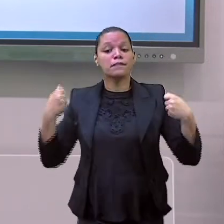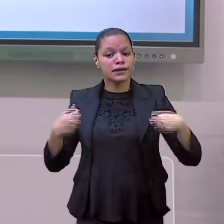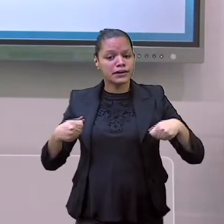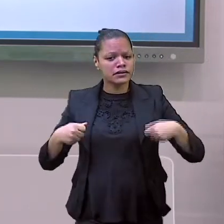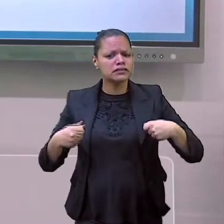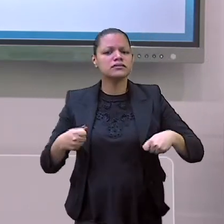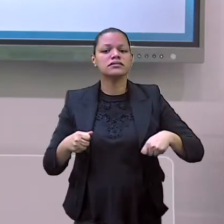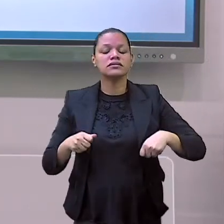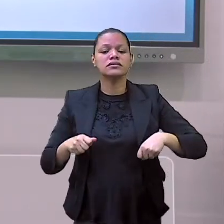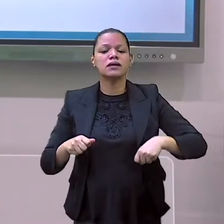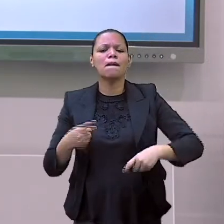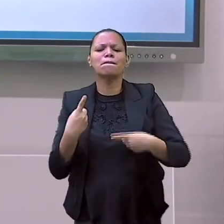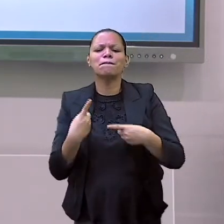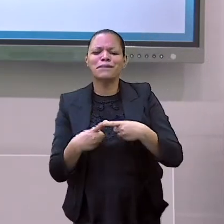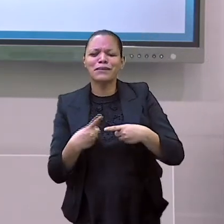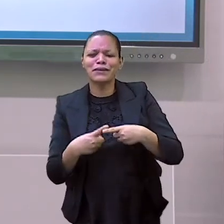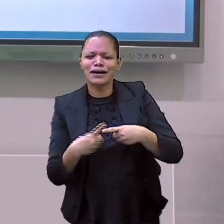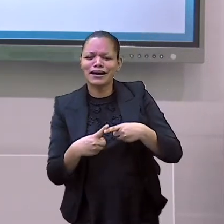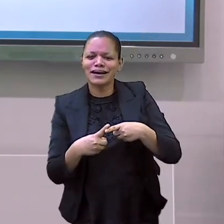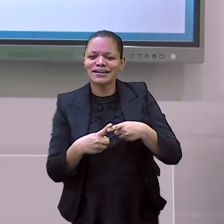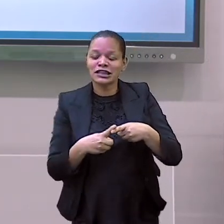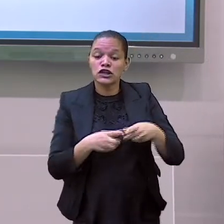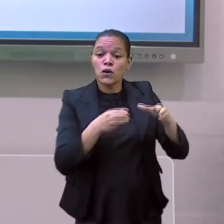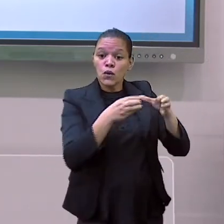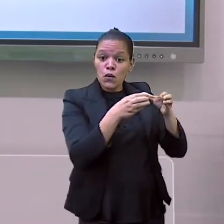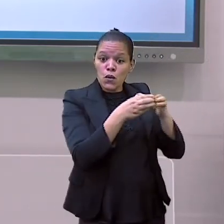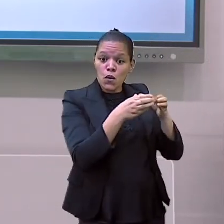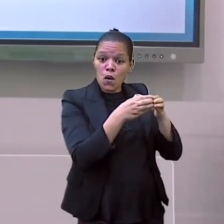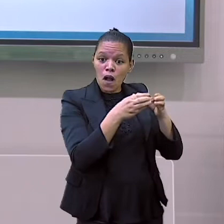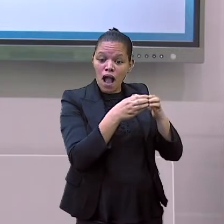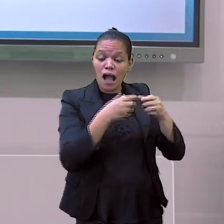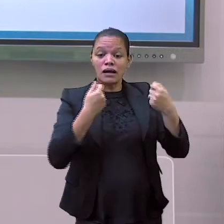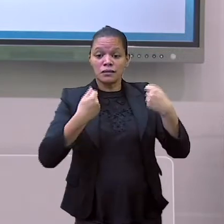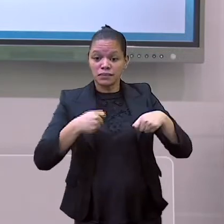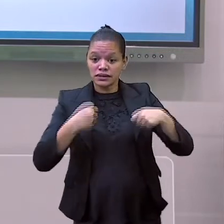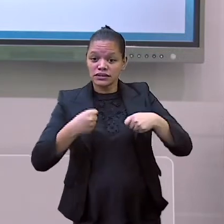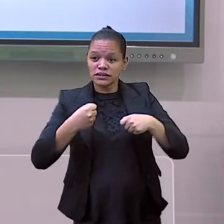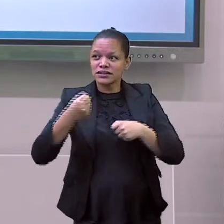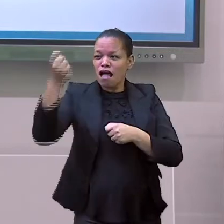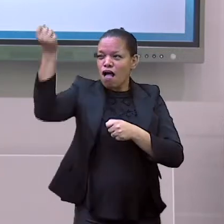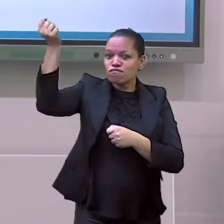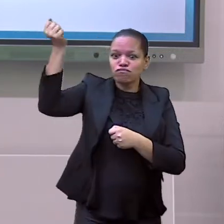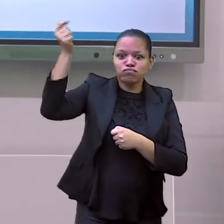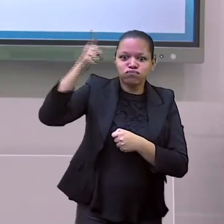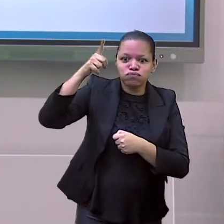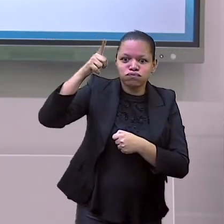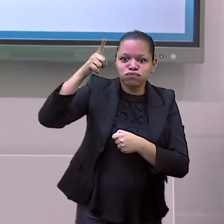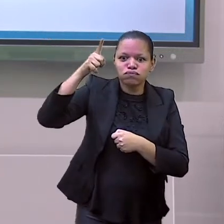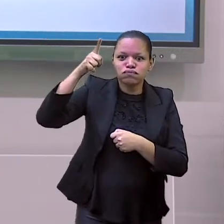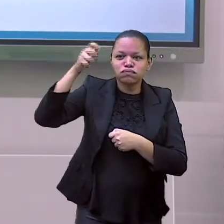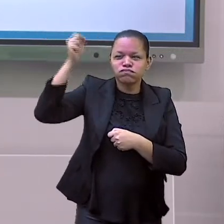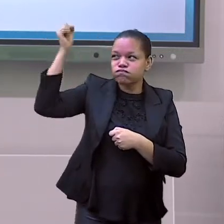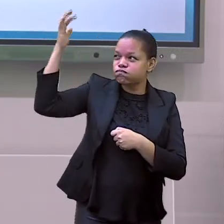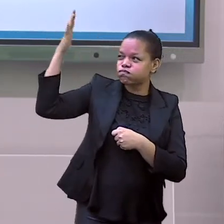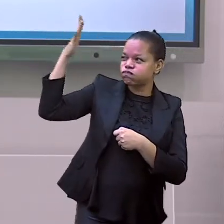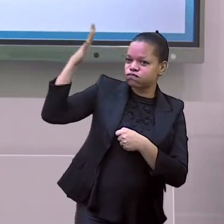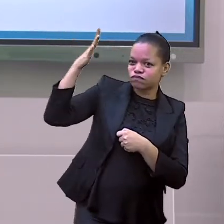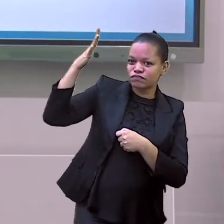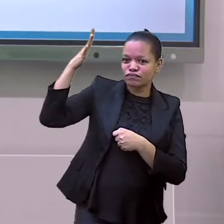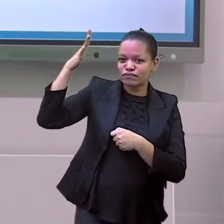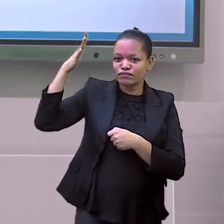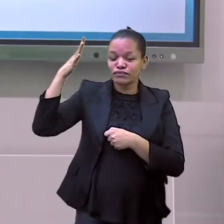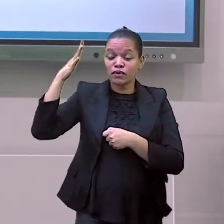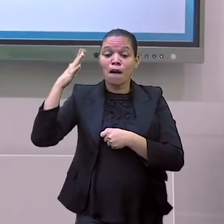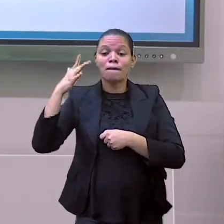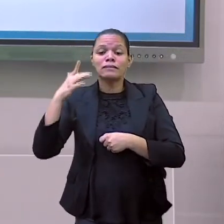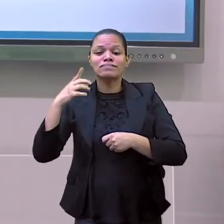as bactérias. Ali, quando não bate a luz solar, ela vai proliferando, vai aumentando,